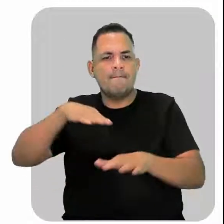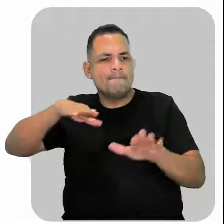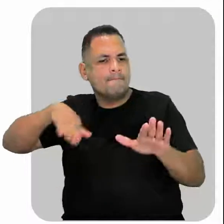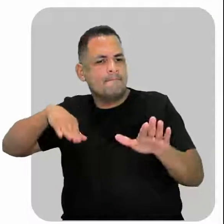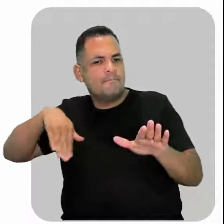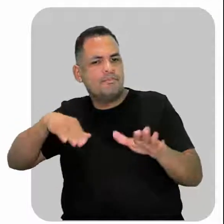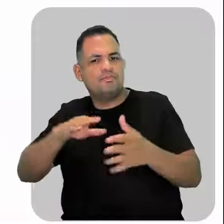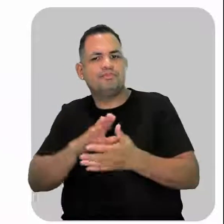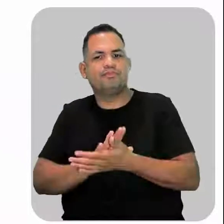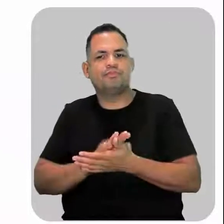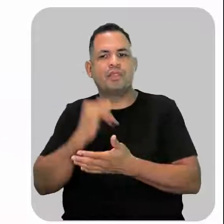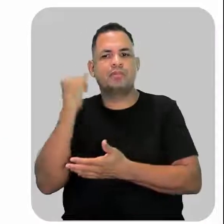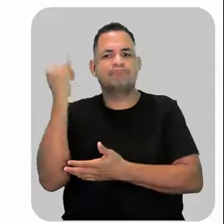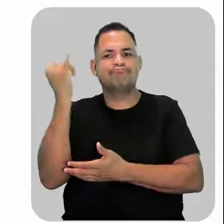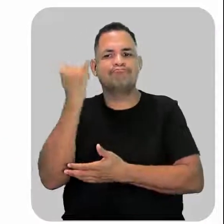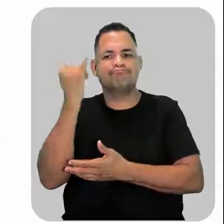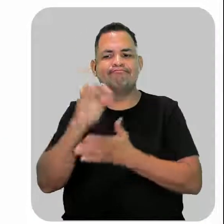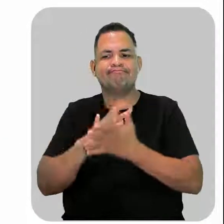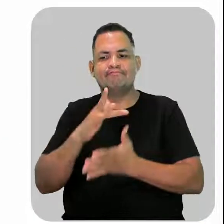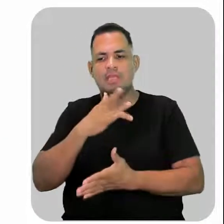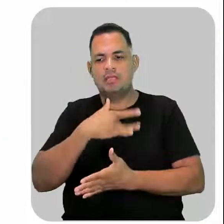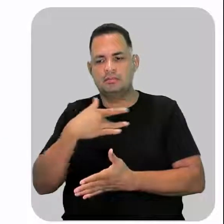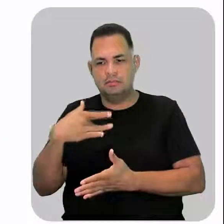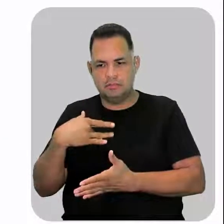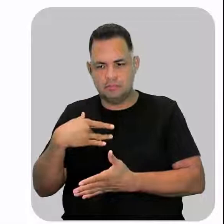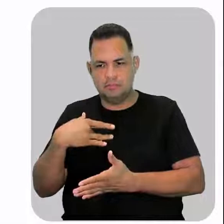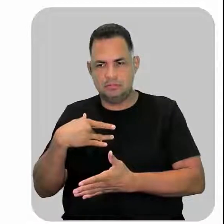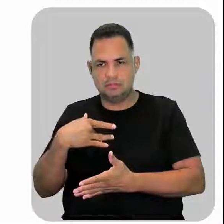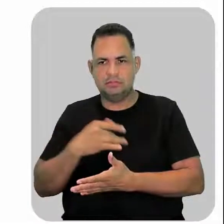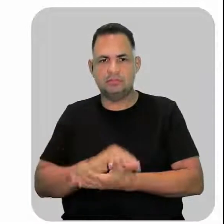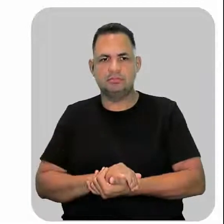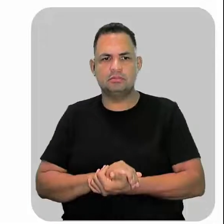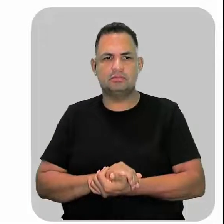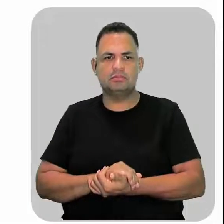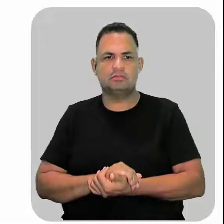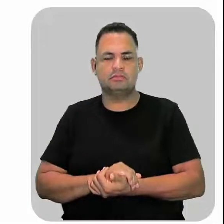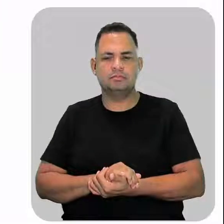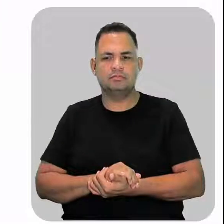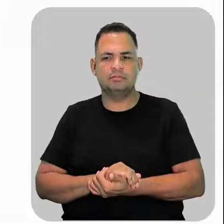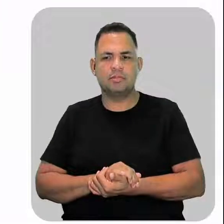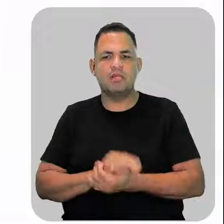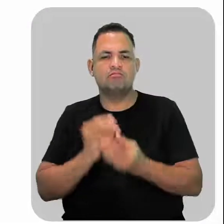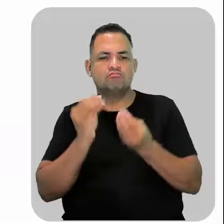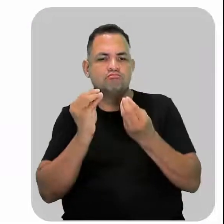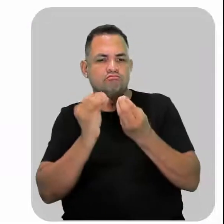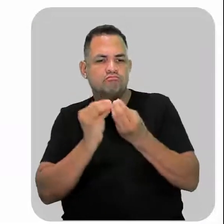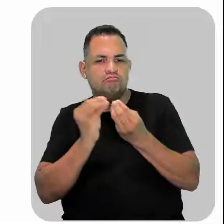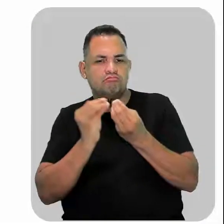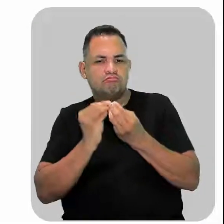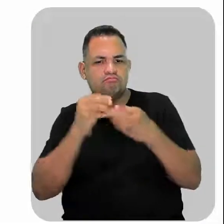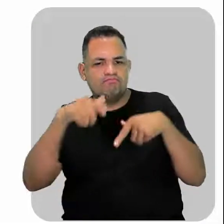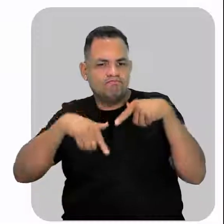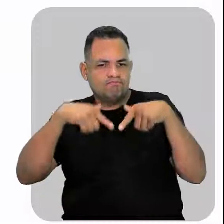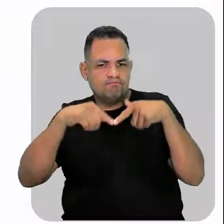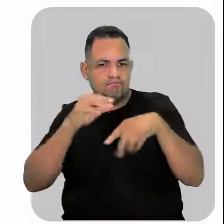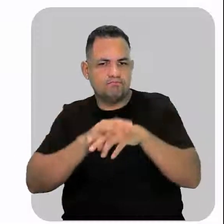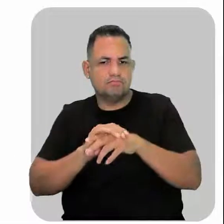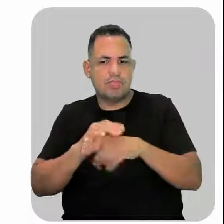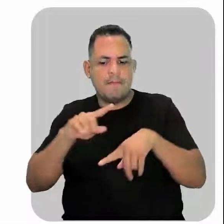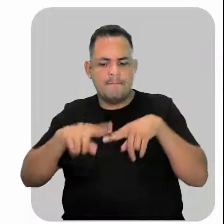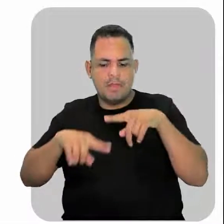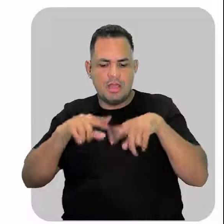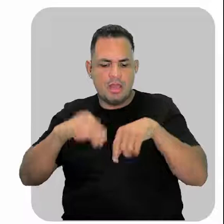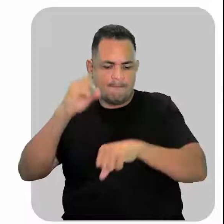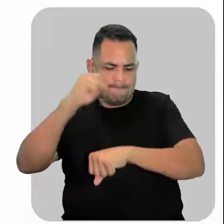praias, é de grande importância para a saúde. As moléculas ativas de um